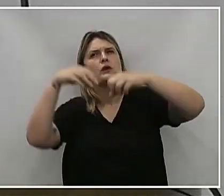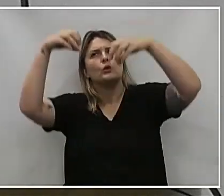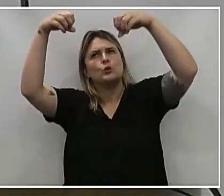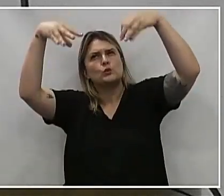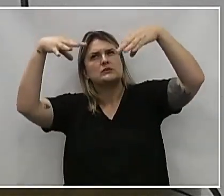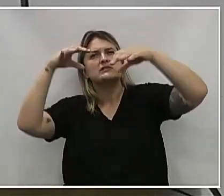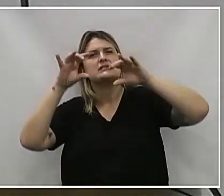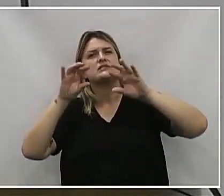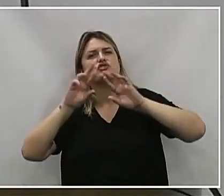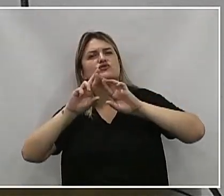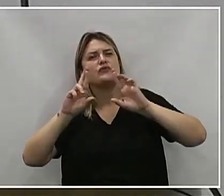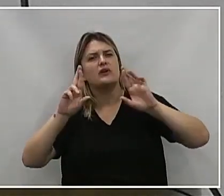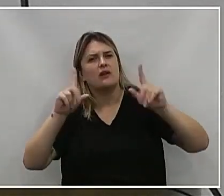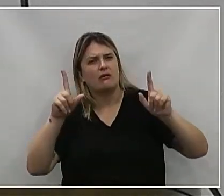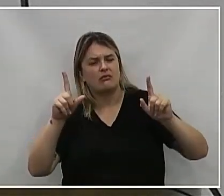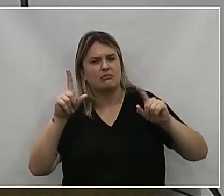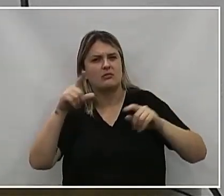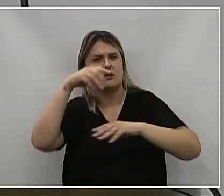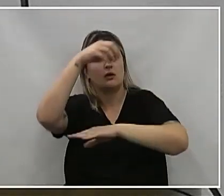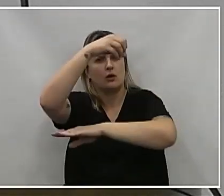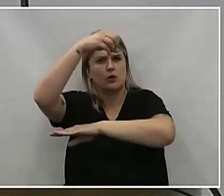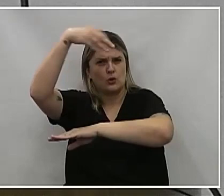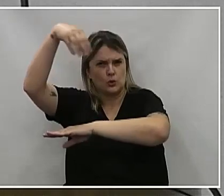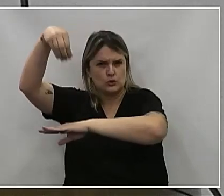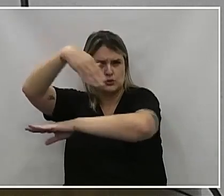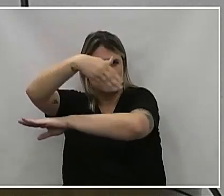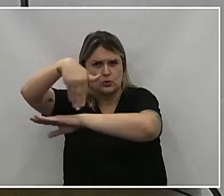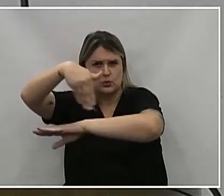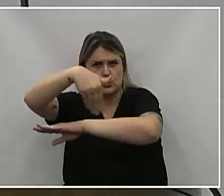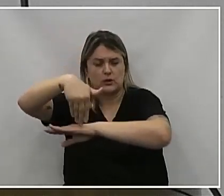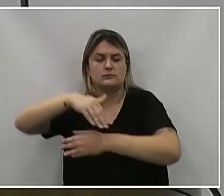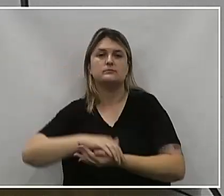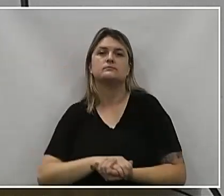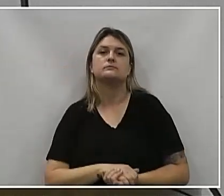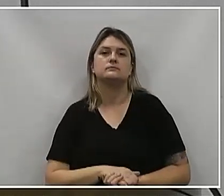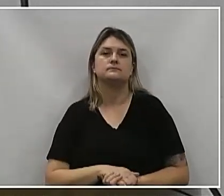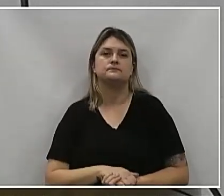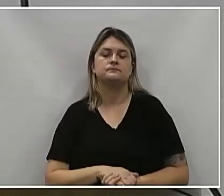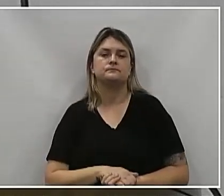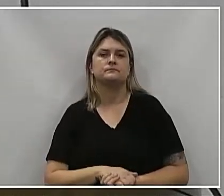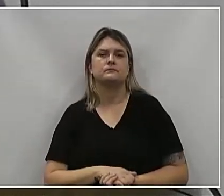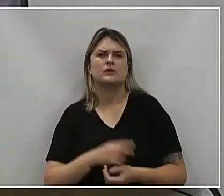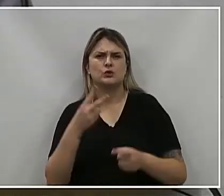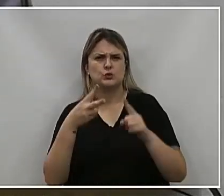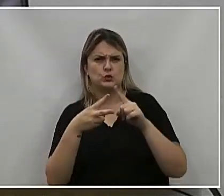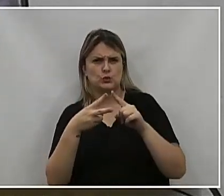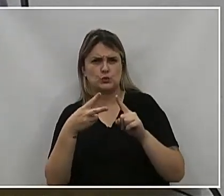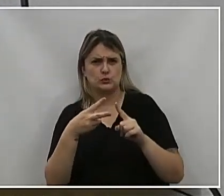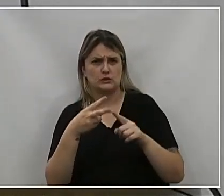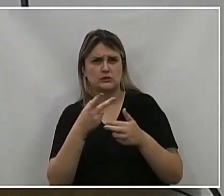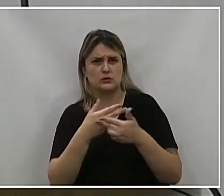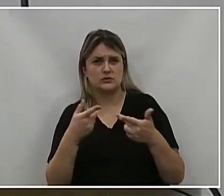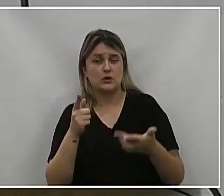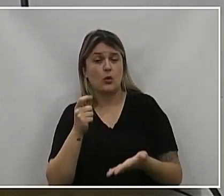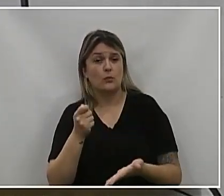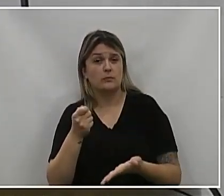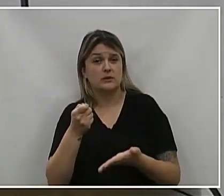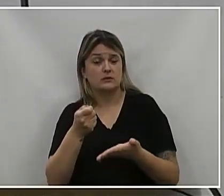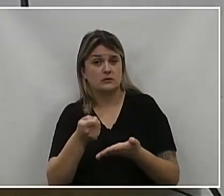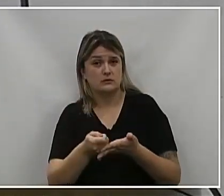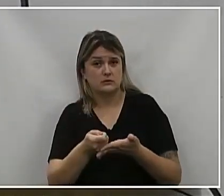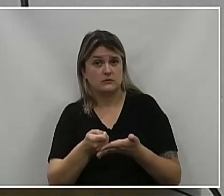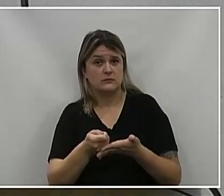iluminação diferente da iluminação das vias, né? Mais decorativa. Então, 2 pontos desses seriam